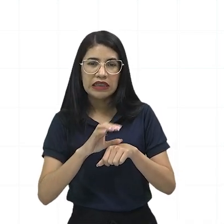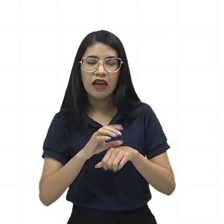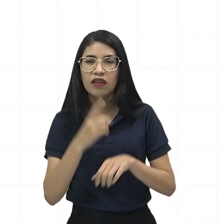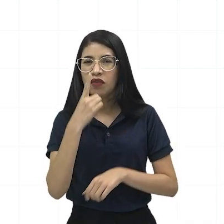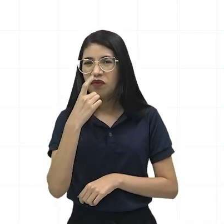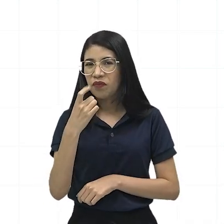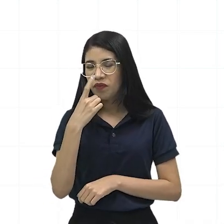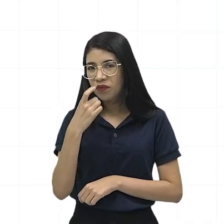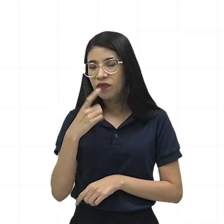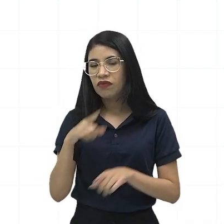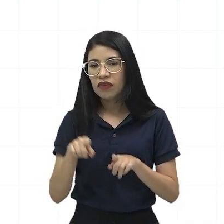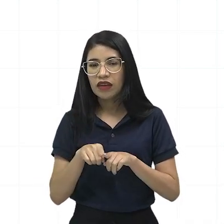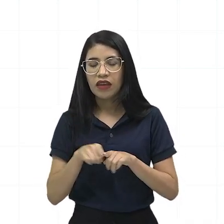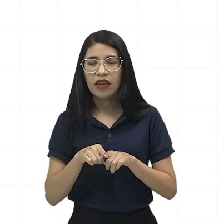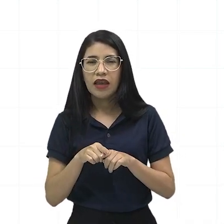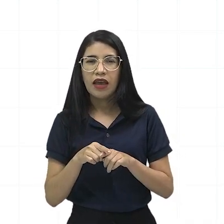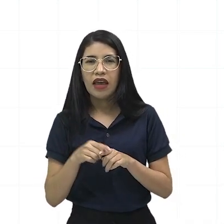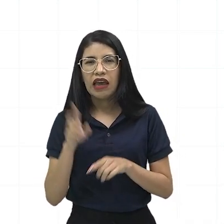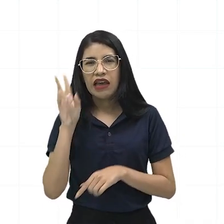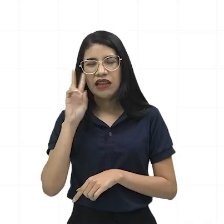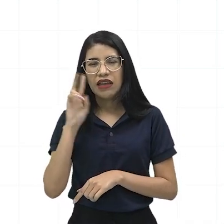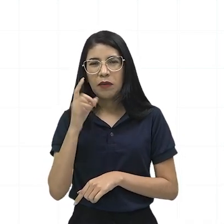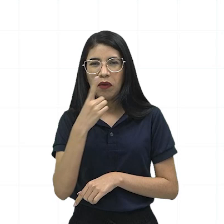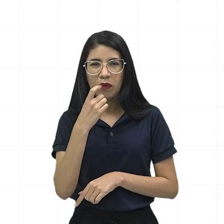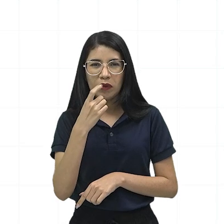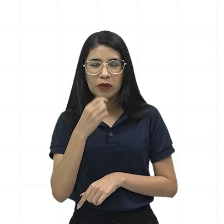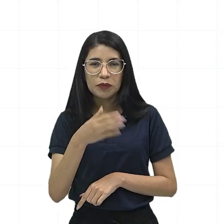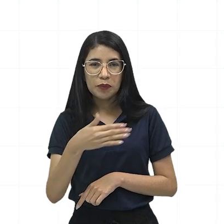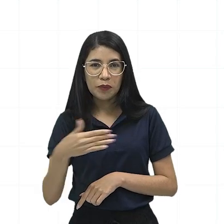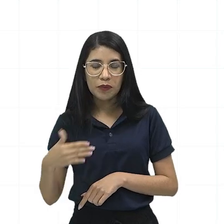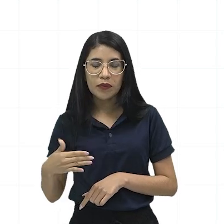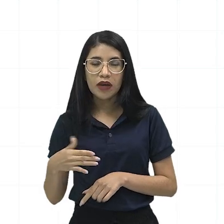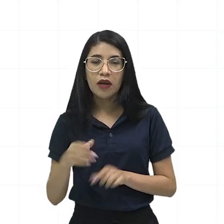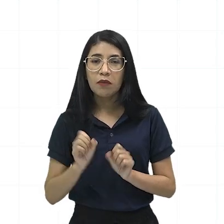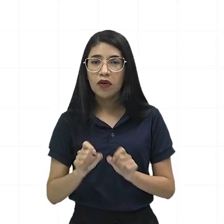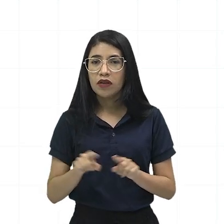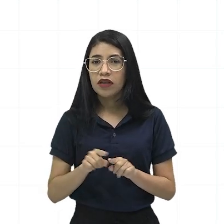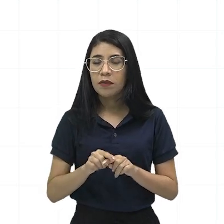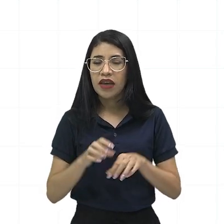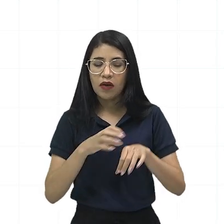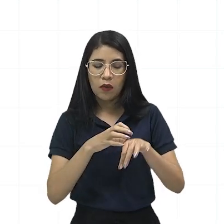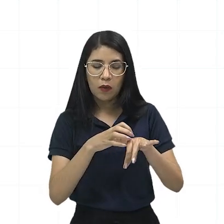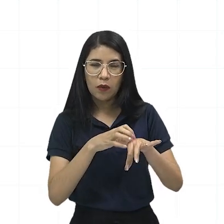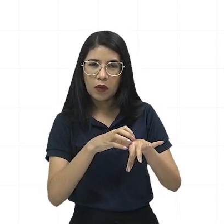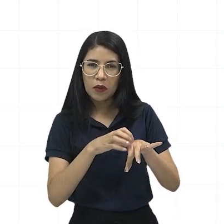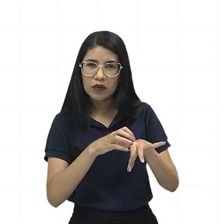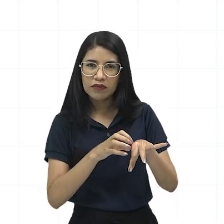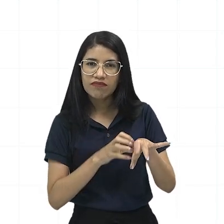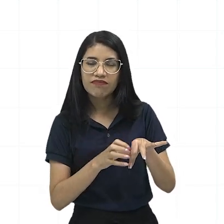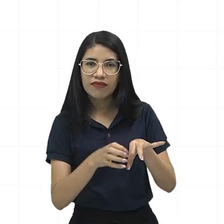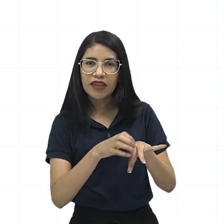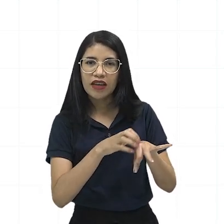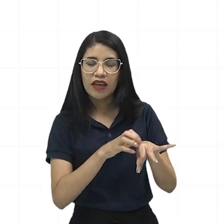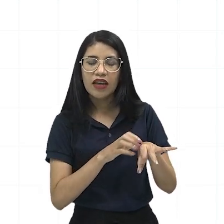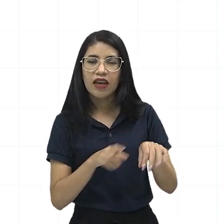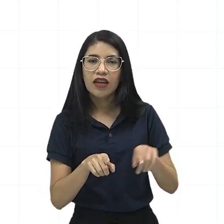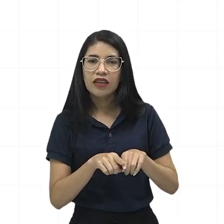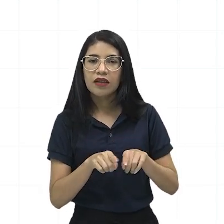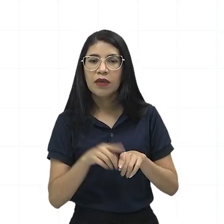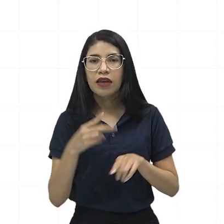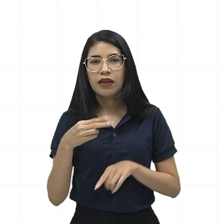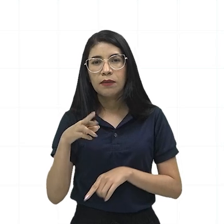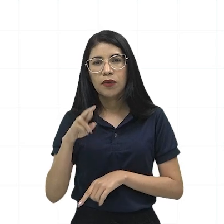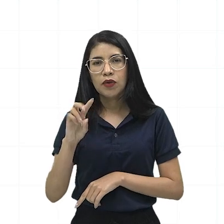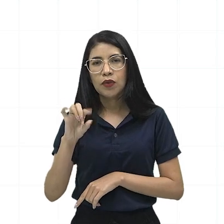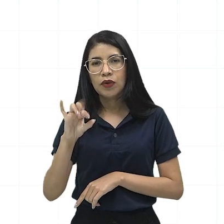cheiro, geralmente lembrando a peixe. Às vezes ocorre prurido, que é a coceira, tá, gente? Então essa palavrinha